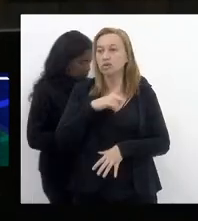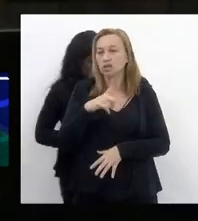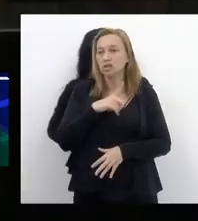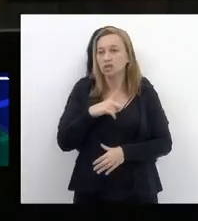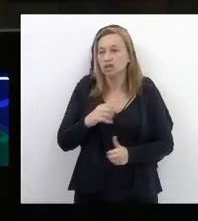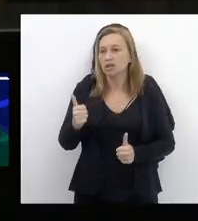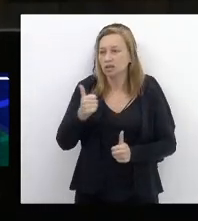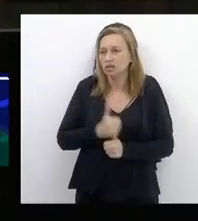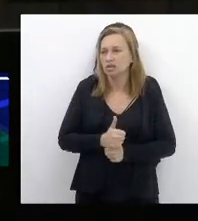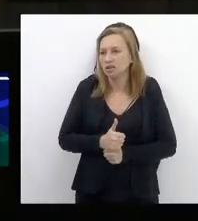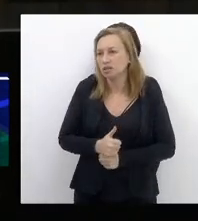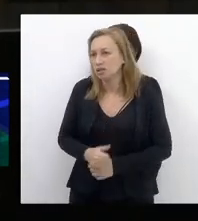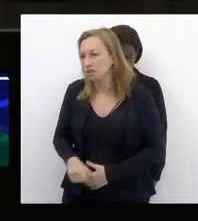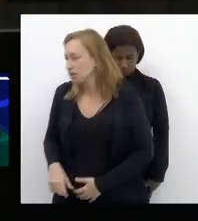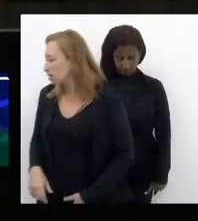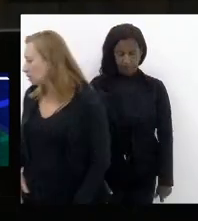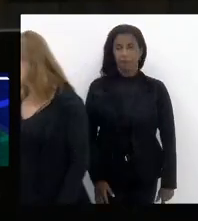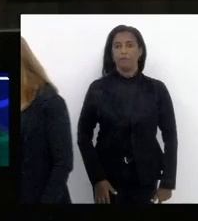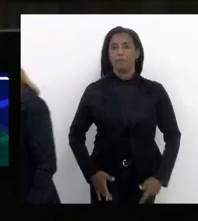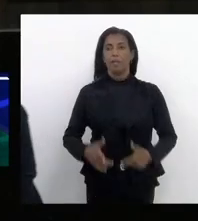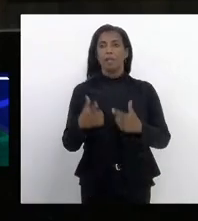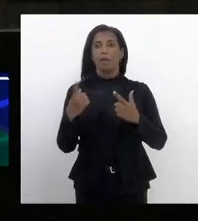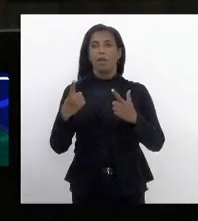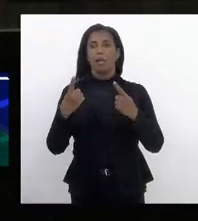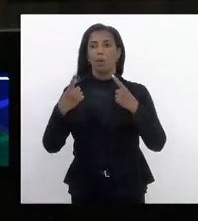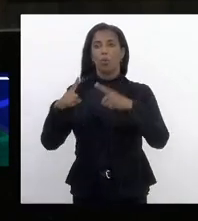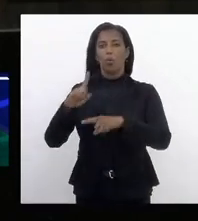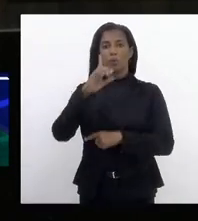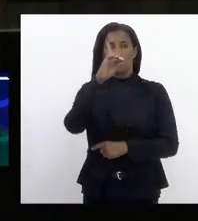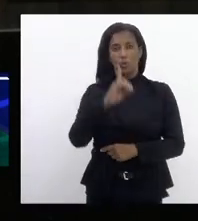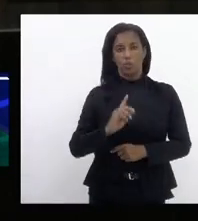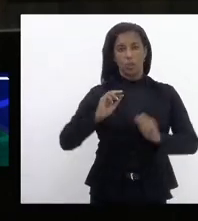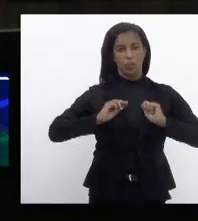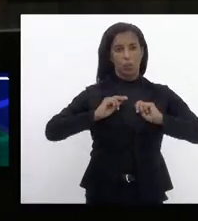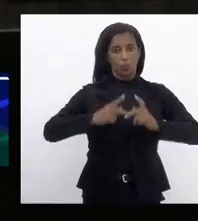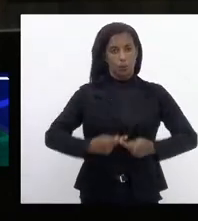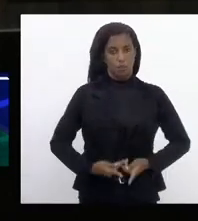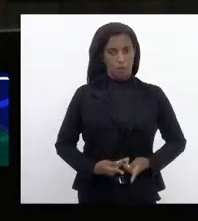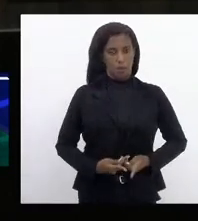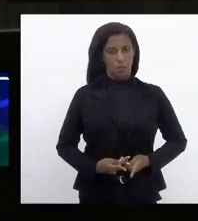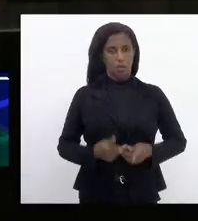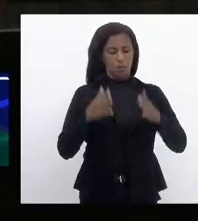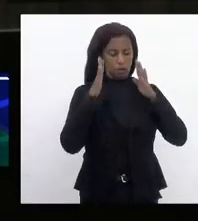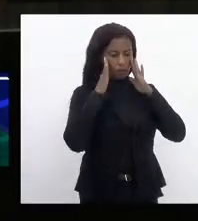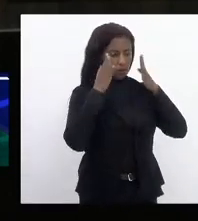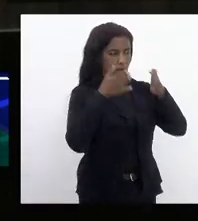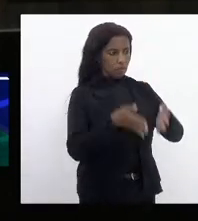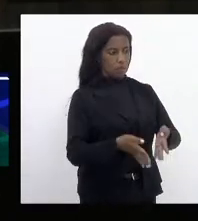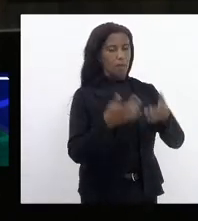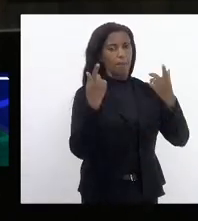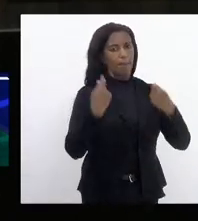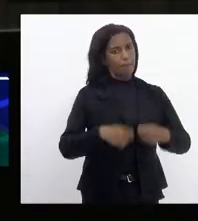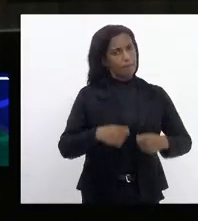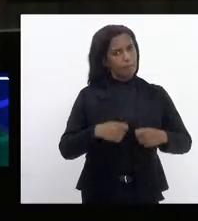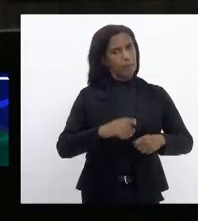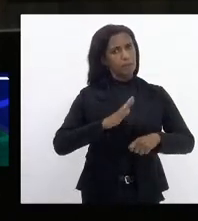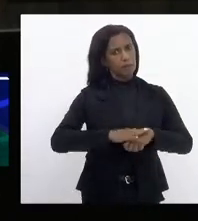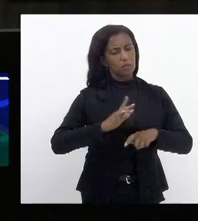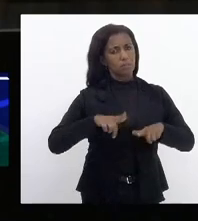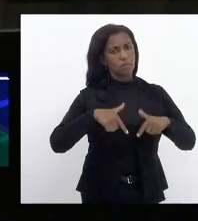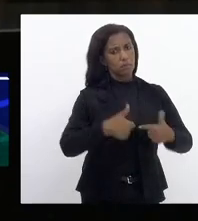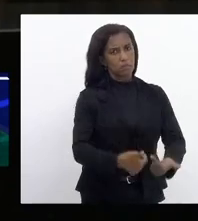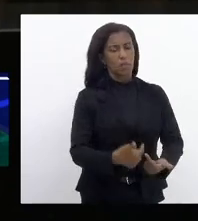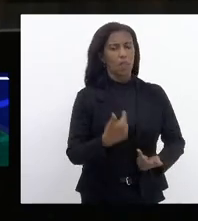que a violência contra a mulher é uma violação de direitos humanos e, sob essa ótica, precisa ser enfrentada. Então,